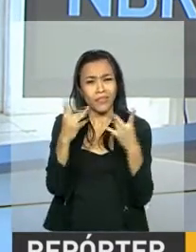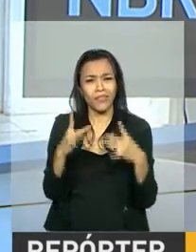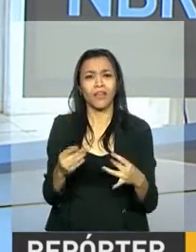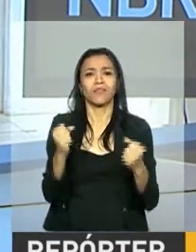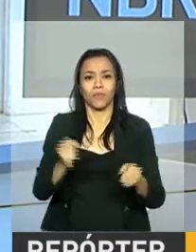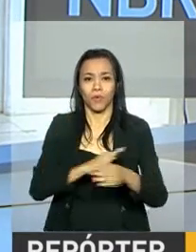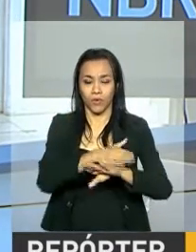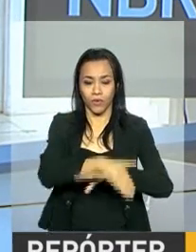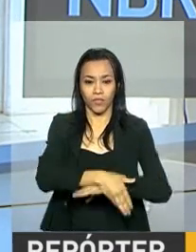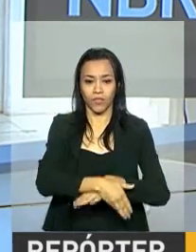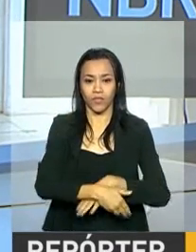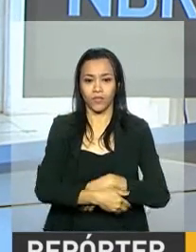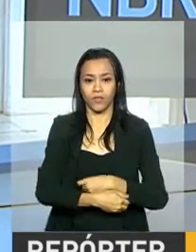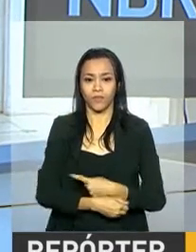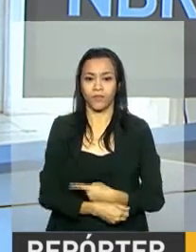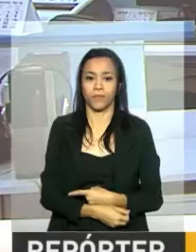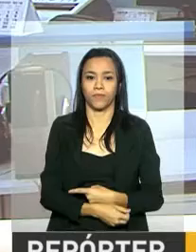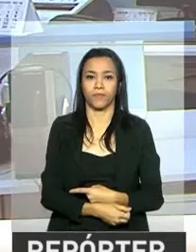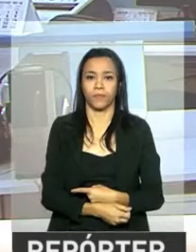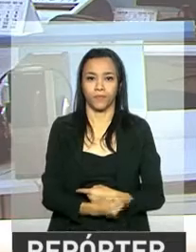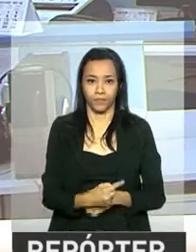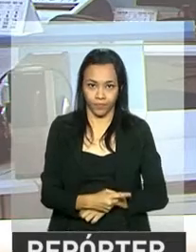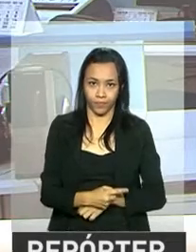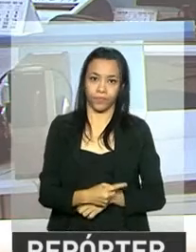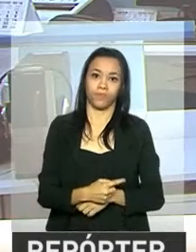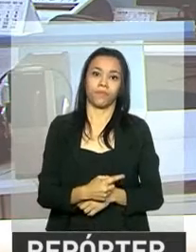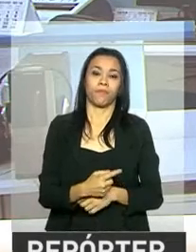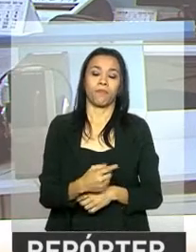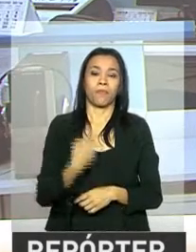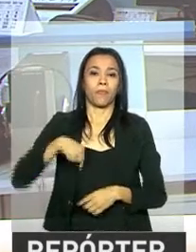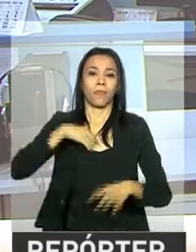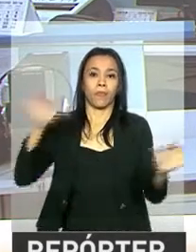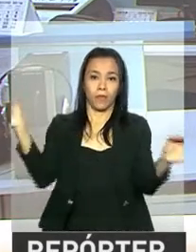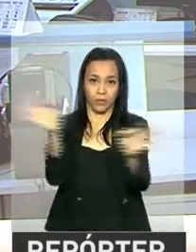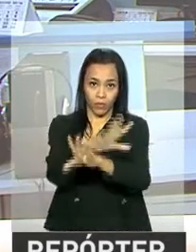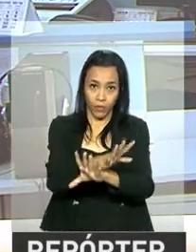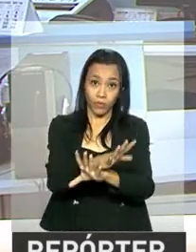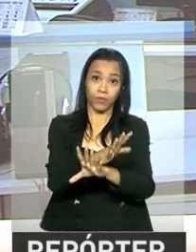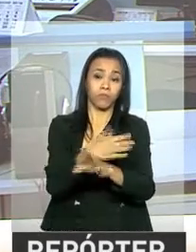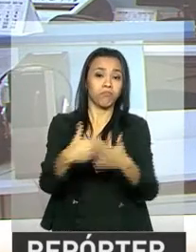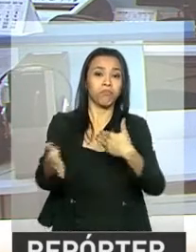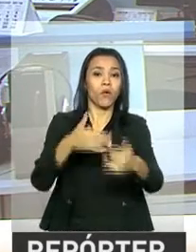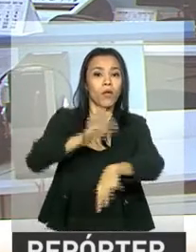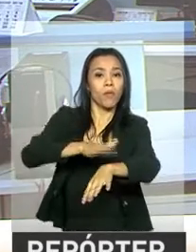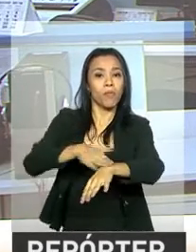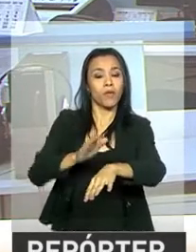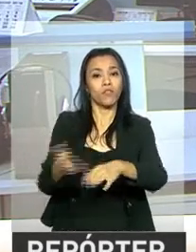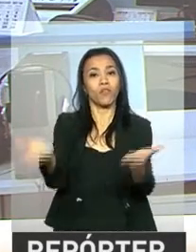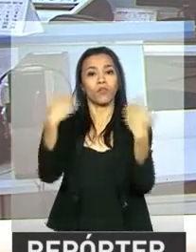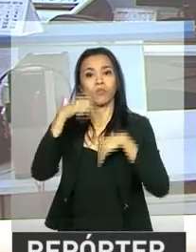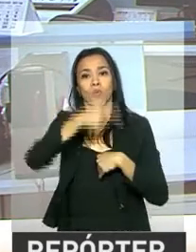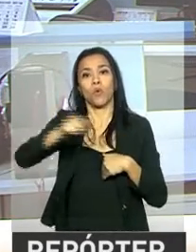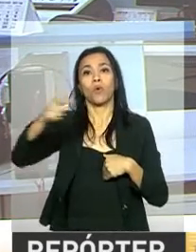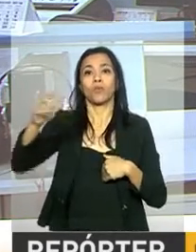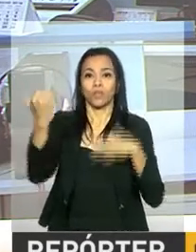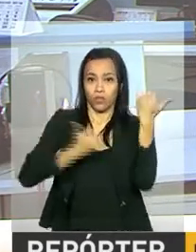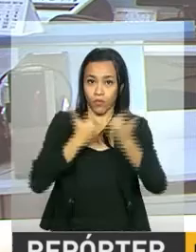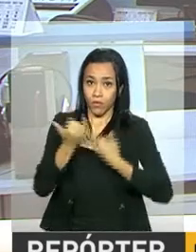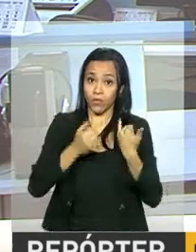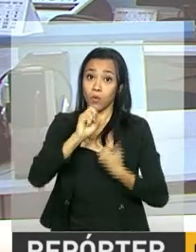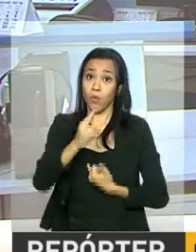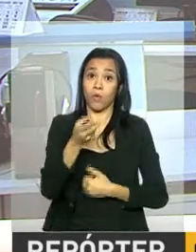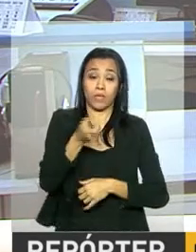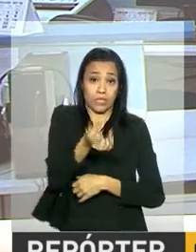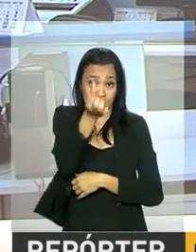na tela na internet e nós ficamos por aqui voltamos a qualquer momento com outras informações ou às seis da